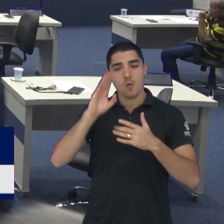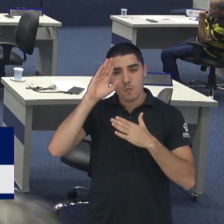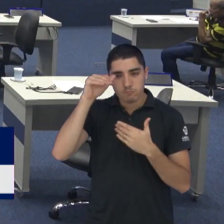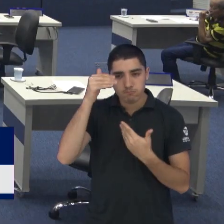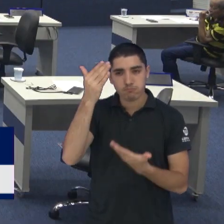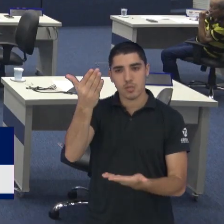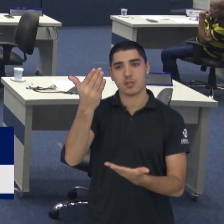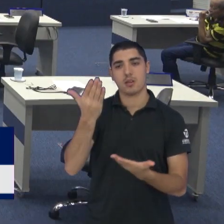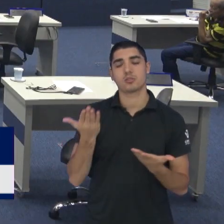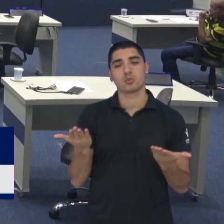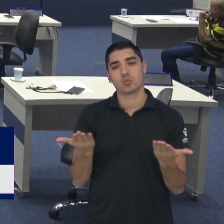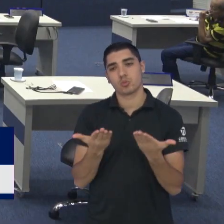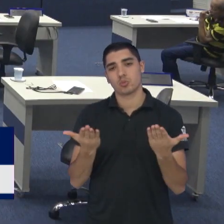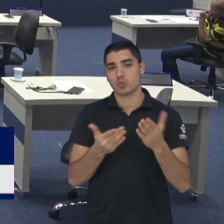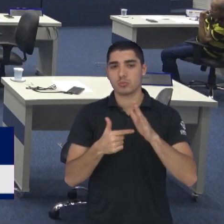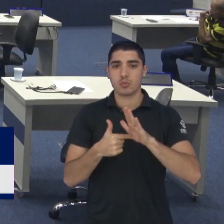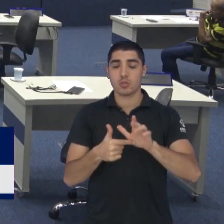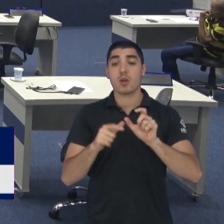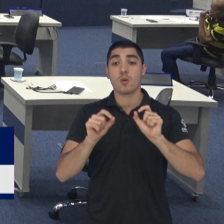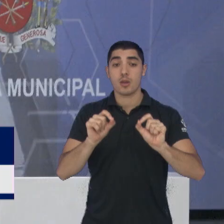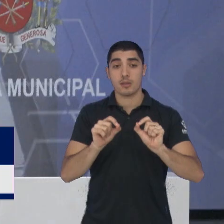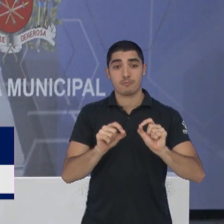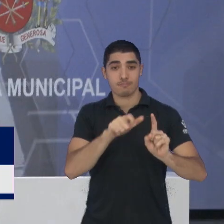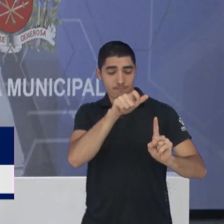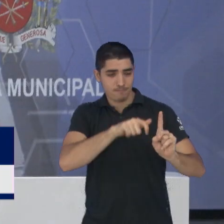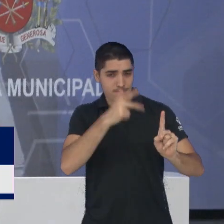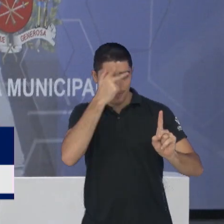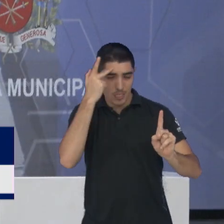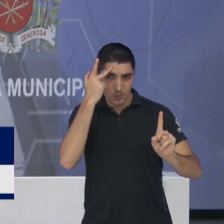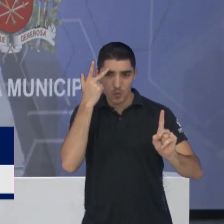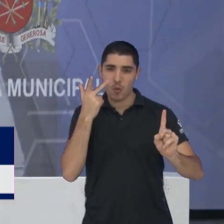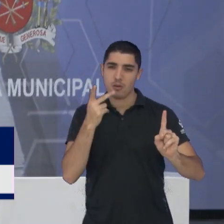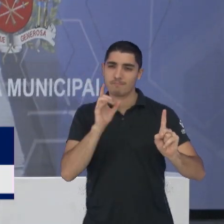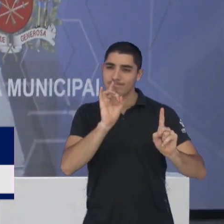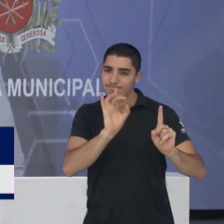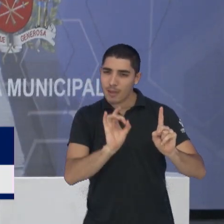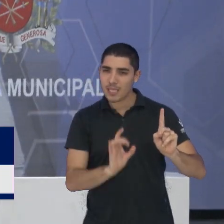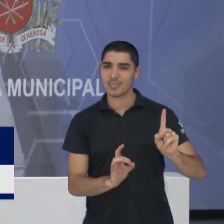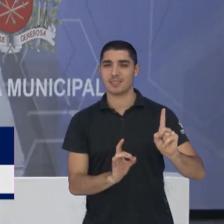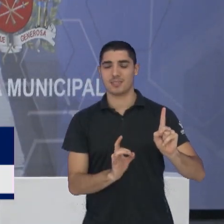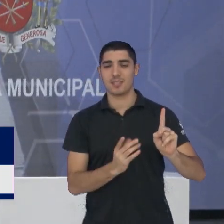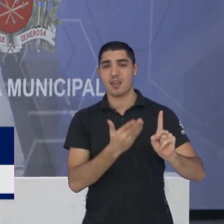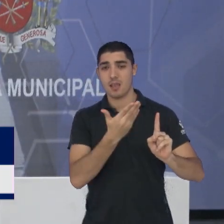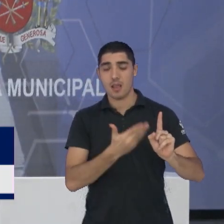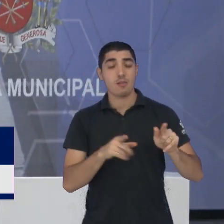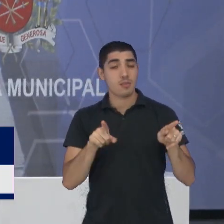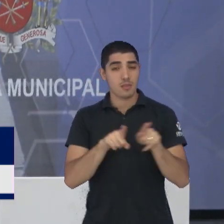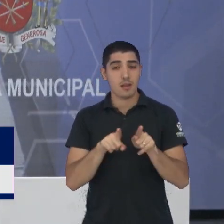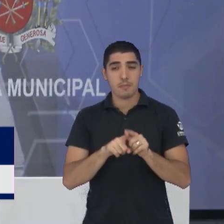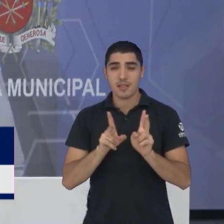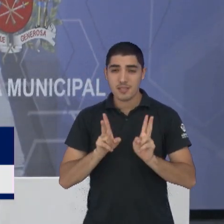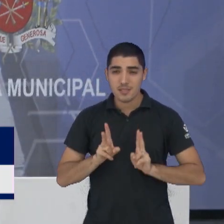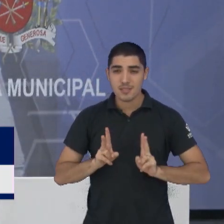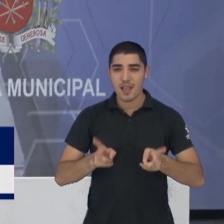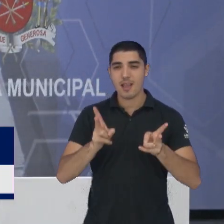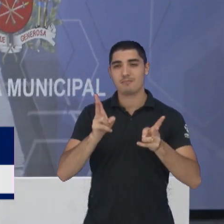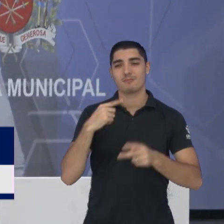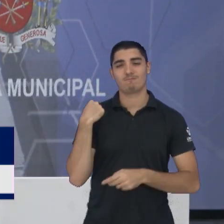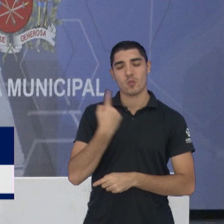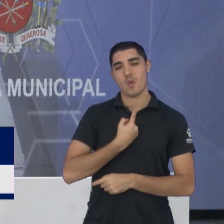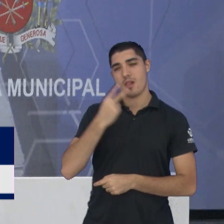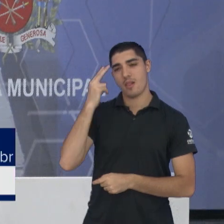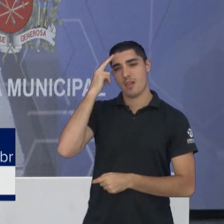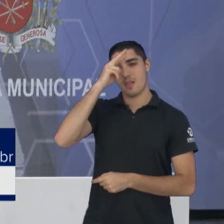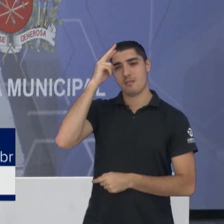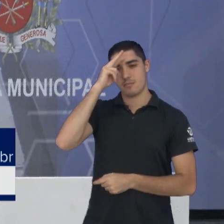hoje a uma pessoa muito querida, que também ficará marcada na cidade,